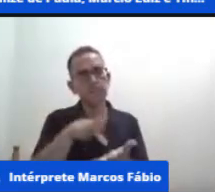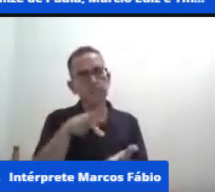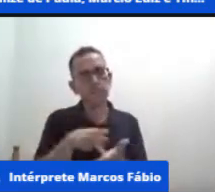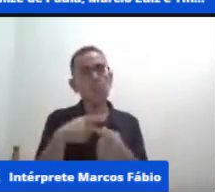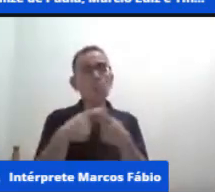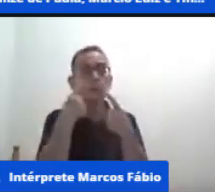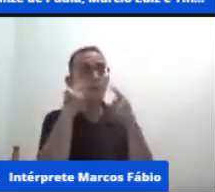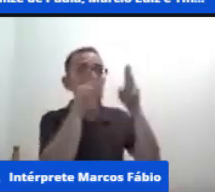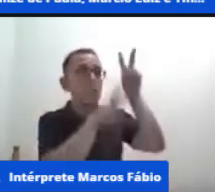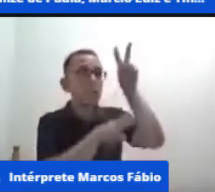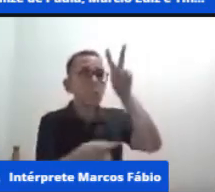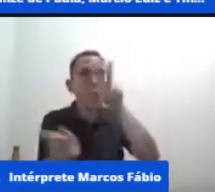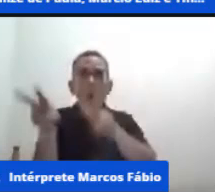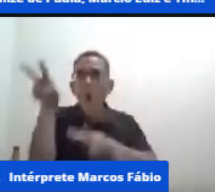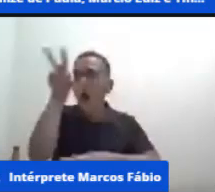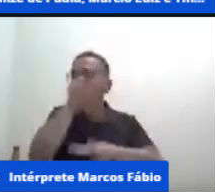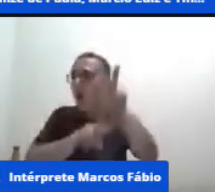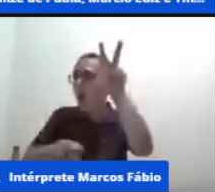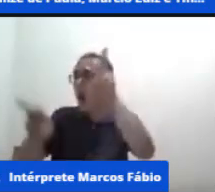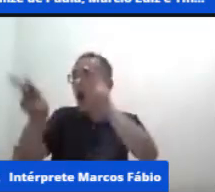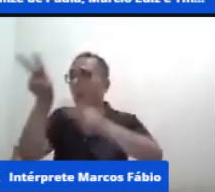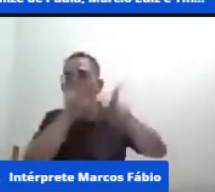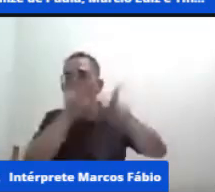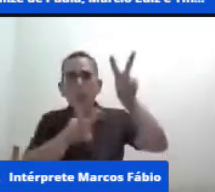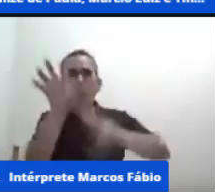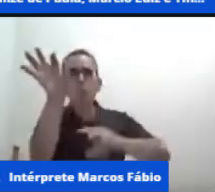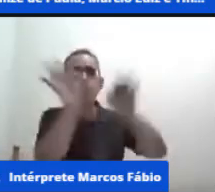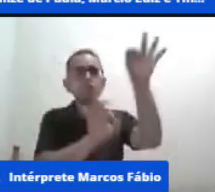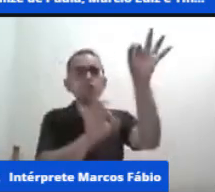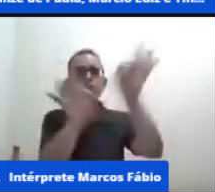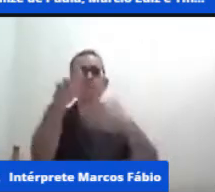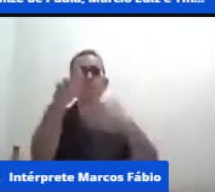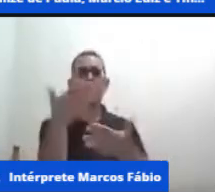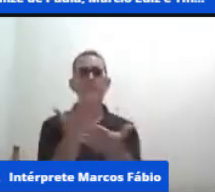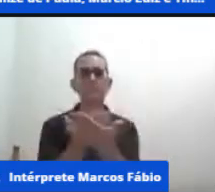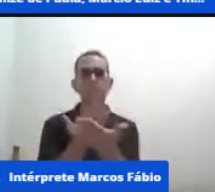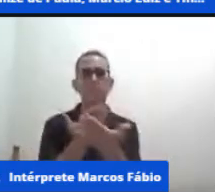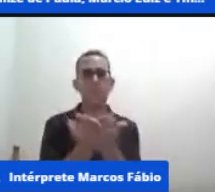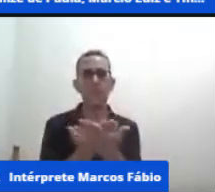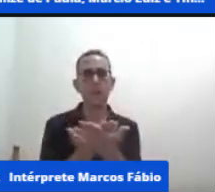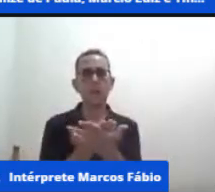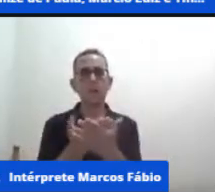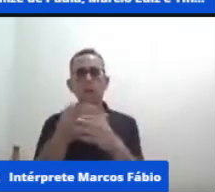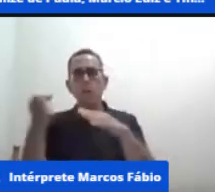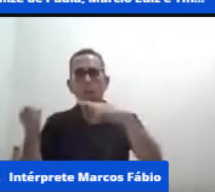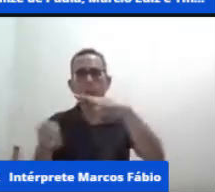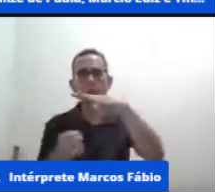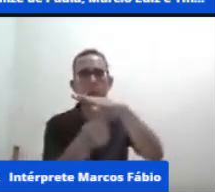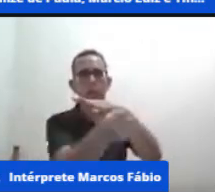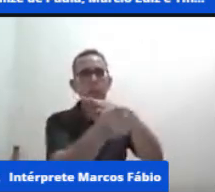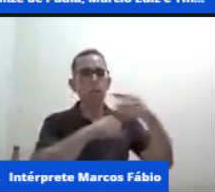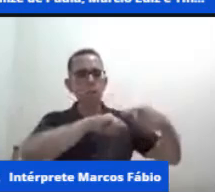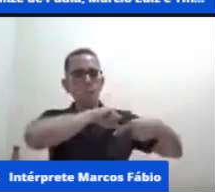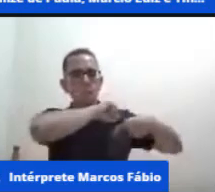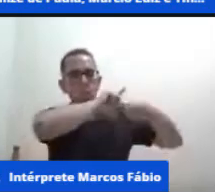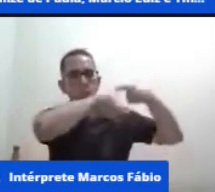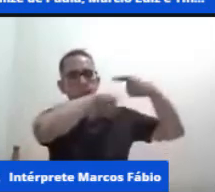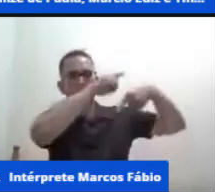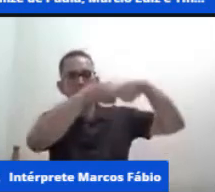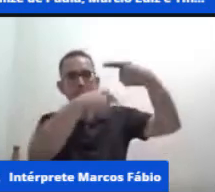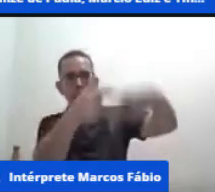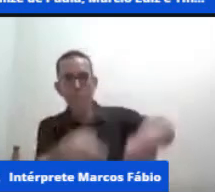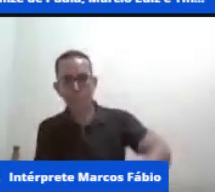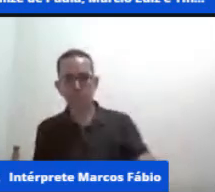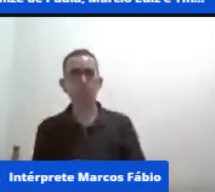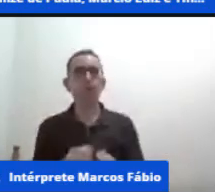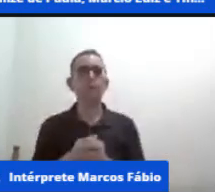está visualizando o que está sendo trabalhado dentro da sala de aula. Justamente. Então, ele está inserido dentro desse processo de atuação dentro da